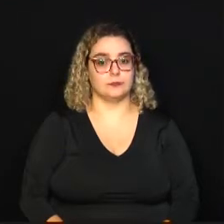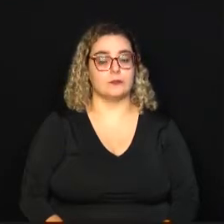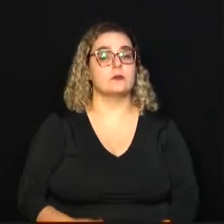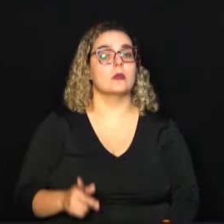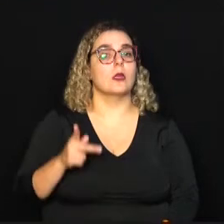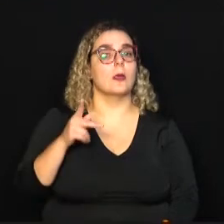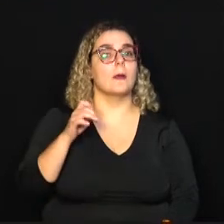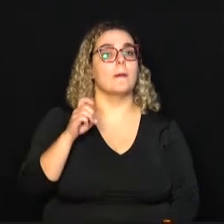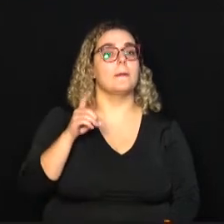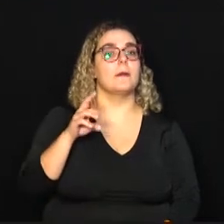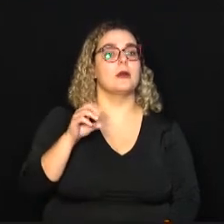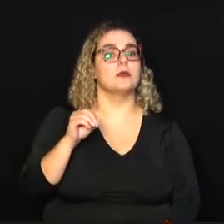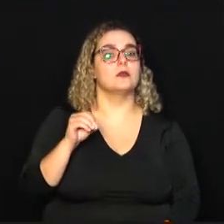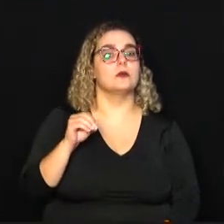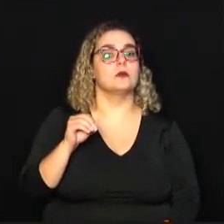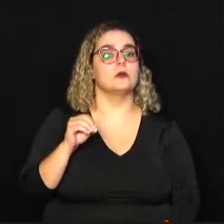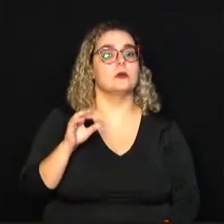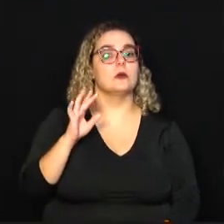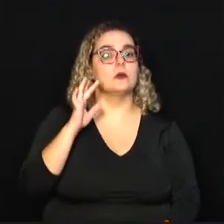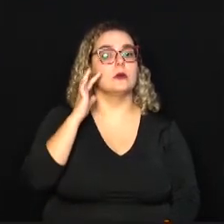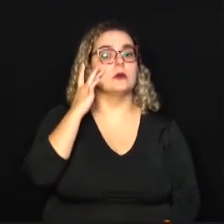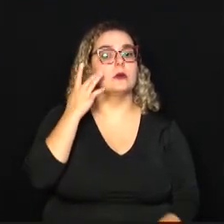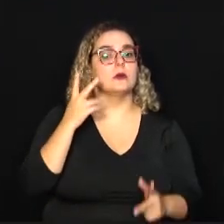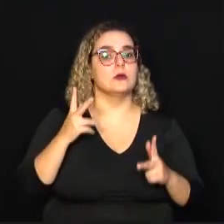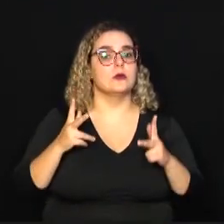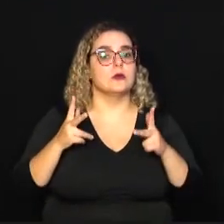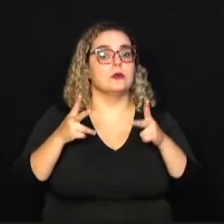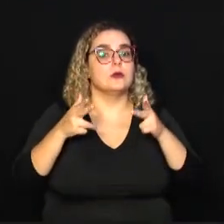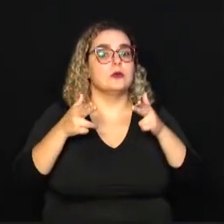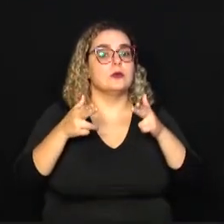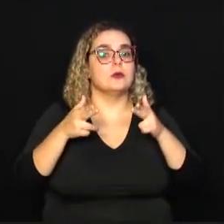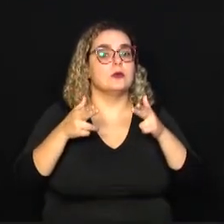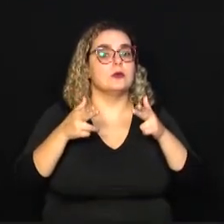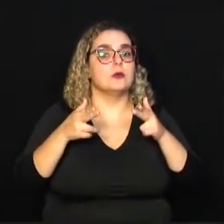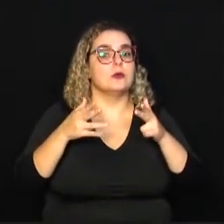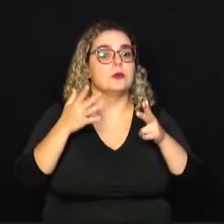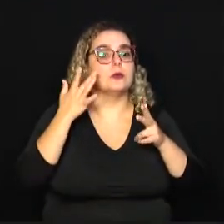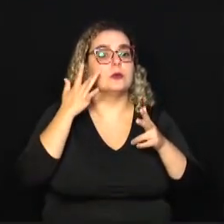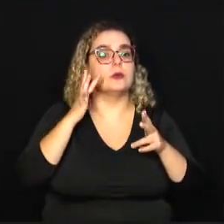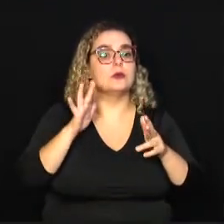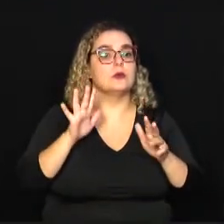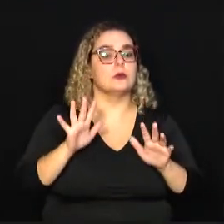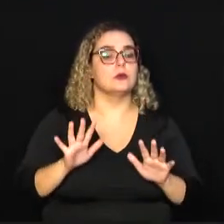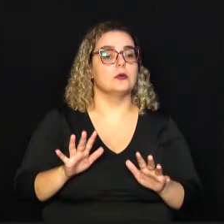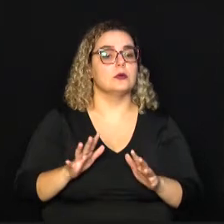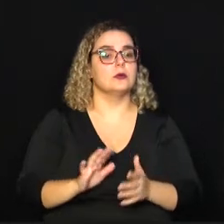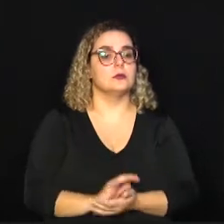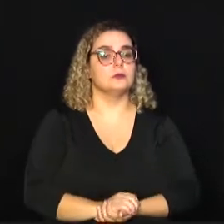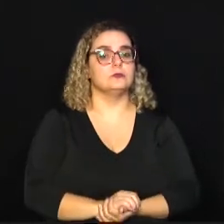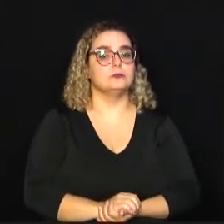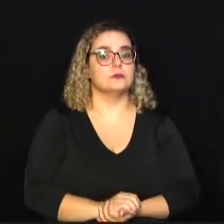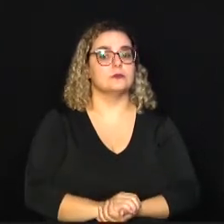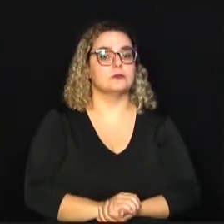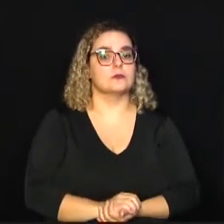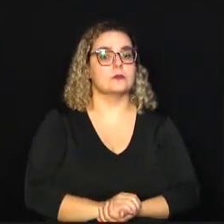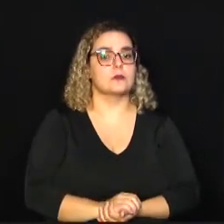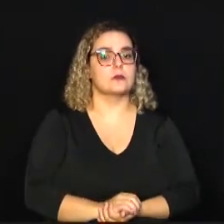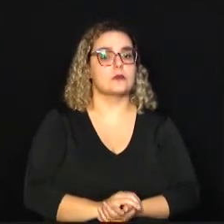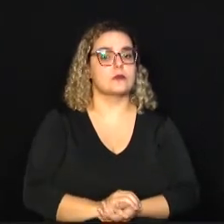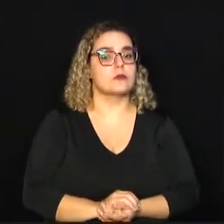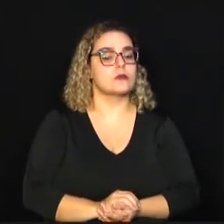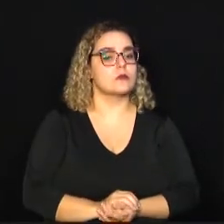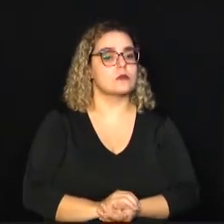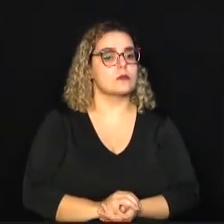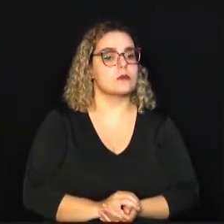Pedro, acho que cortou, congelou, não sei. Tinha sido a Coronavac, não sei o quê, mas só por causa do...